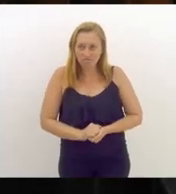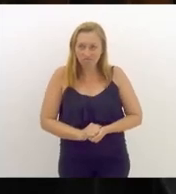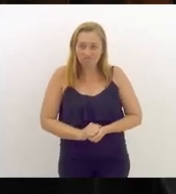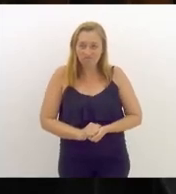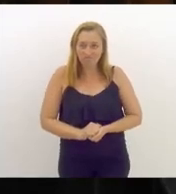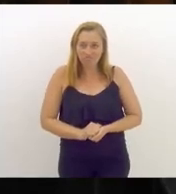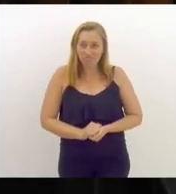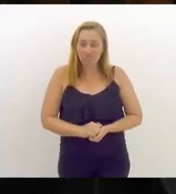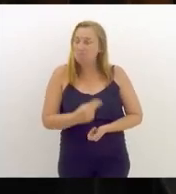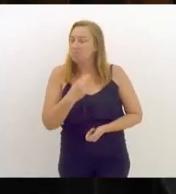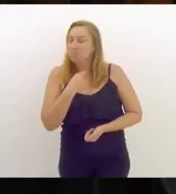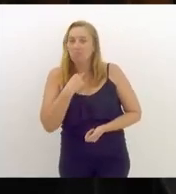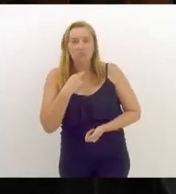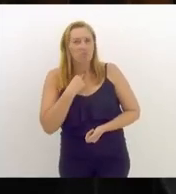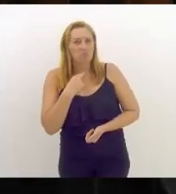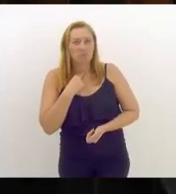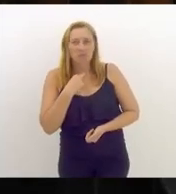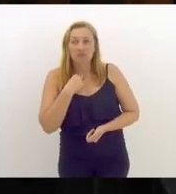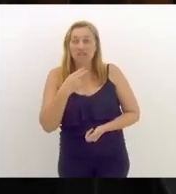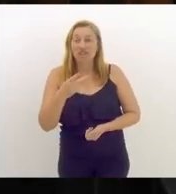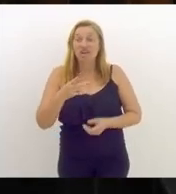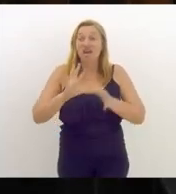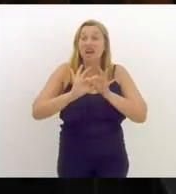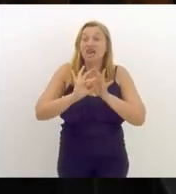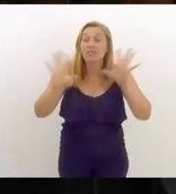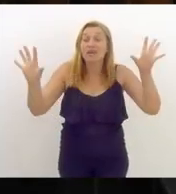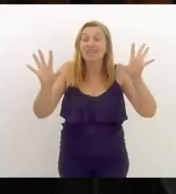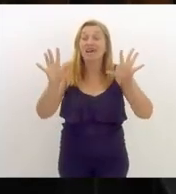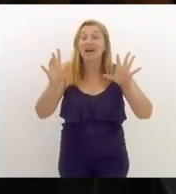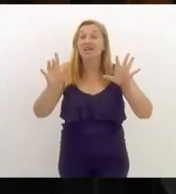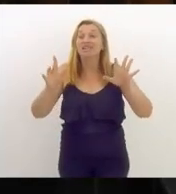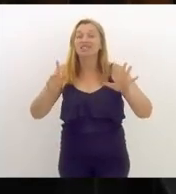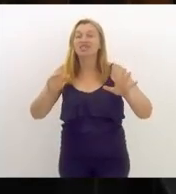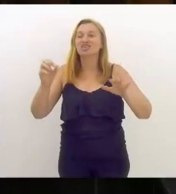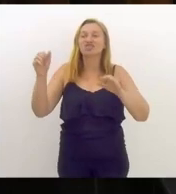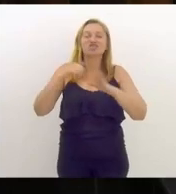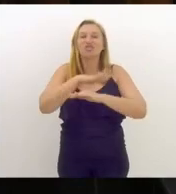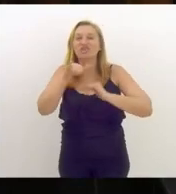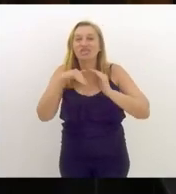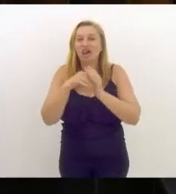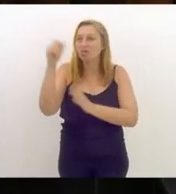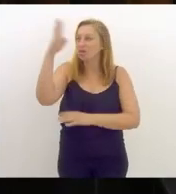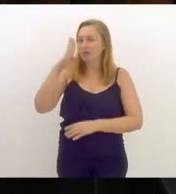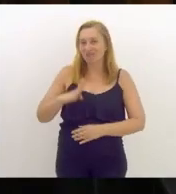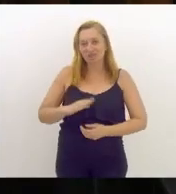nós não poderíamos gozar de liberdade plena no Brasil